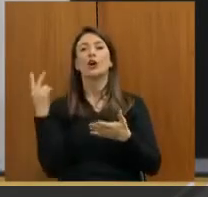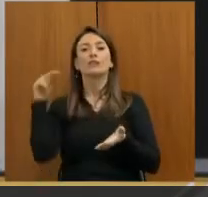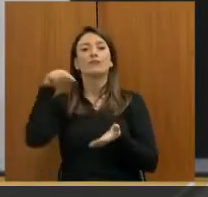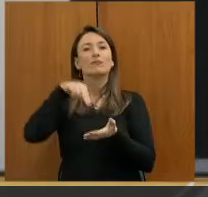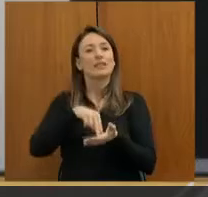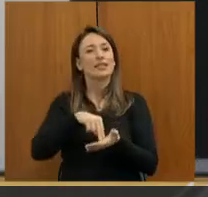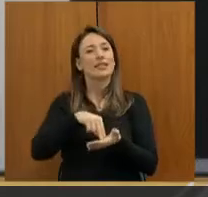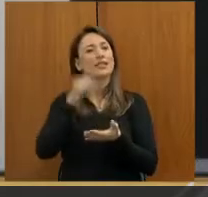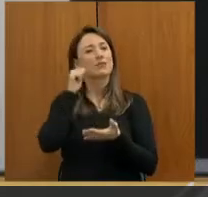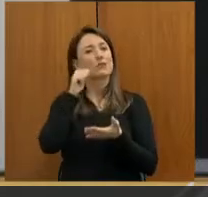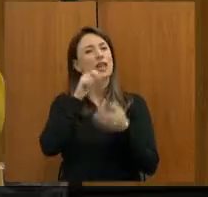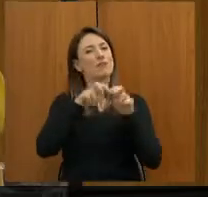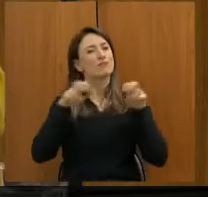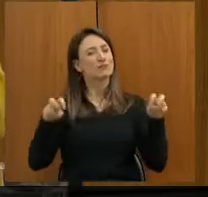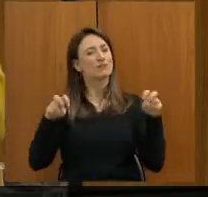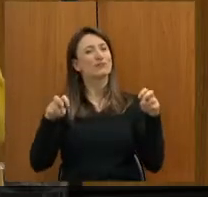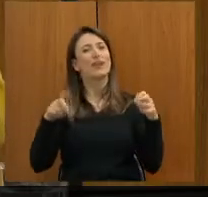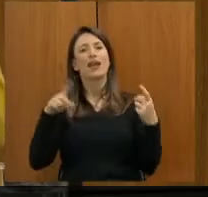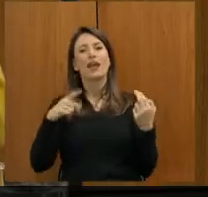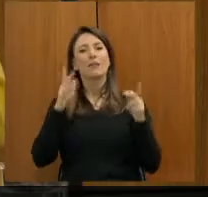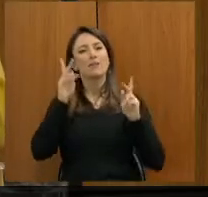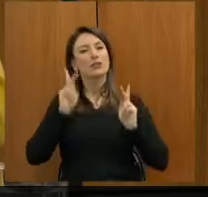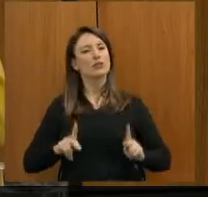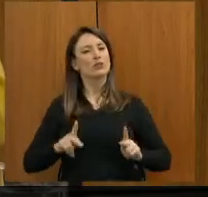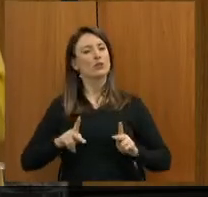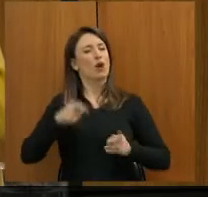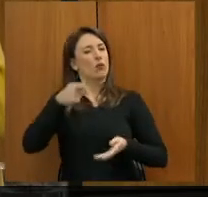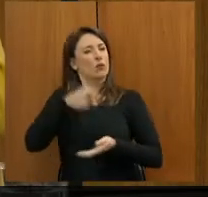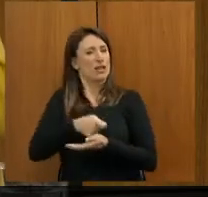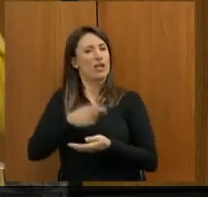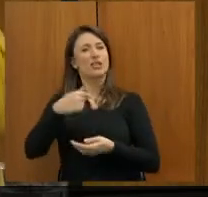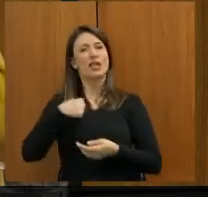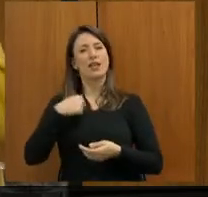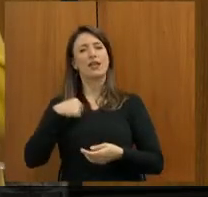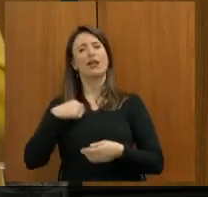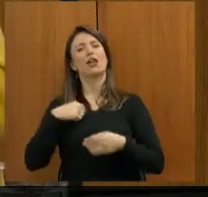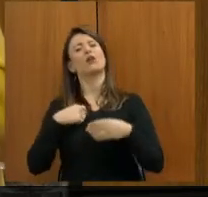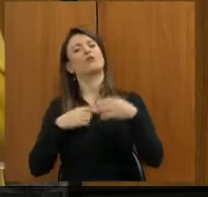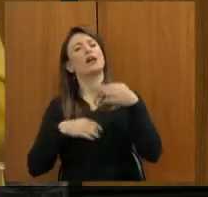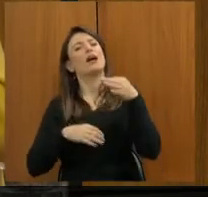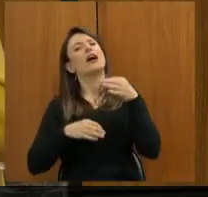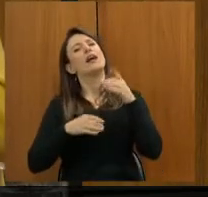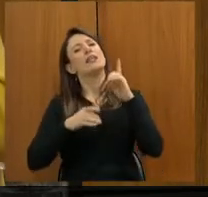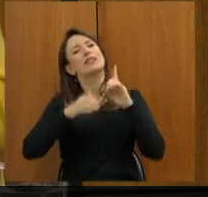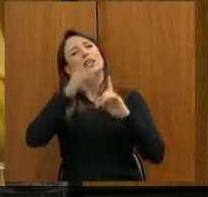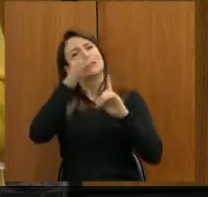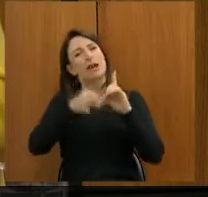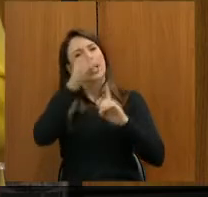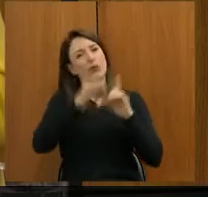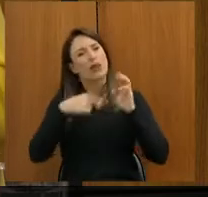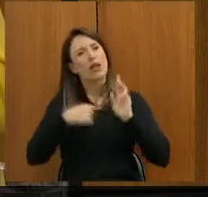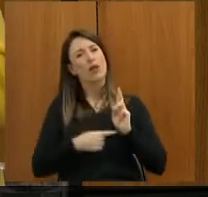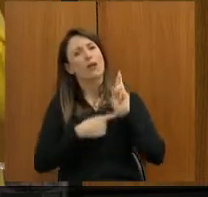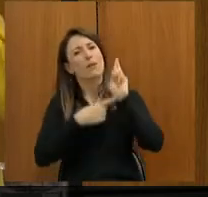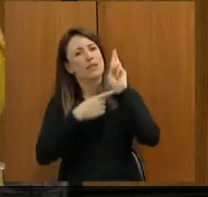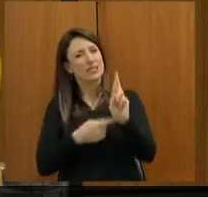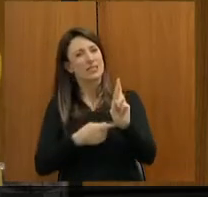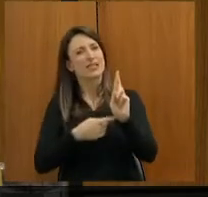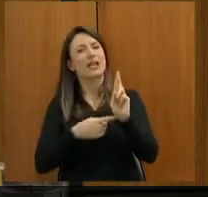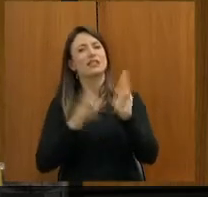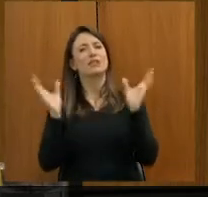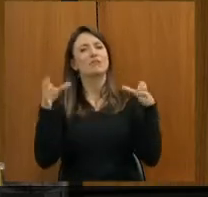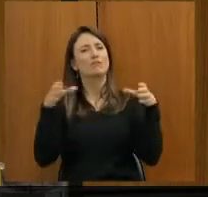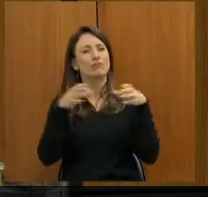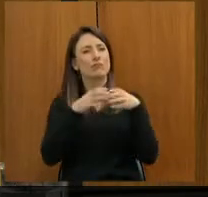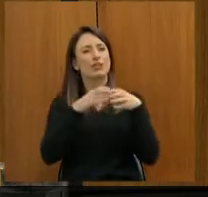autoridades eu sou desembargadora do Tribunal de Justiça de Minas Gerais representa aqui hoje a coordenadoria da mulher é